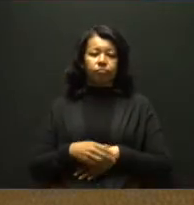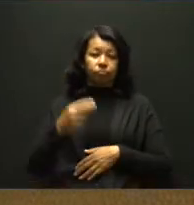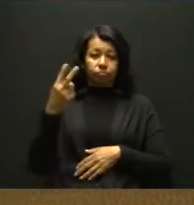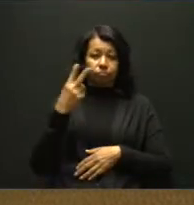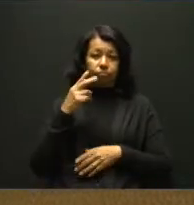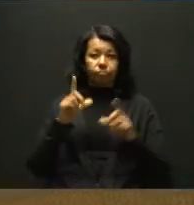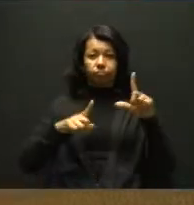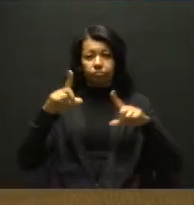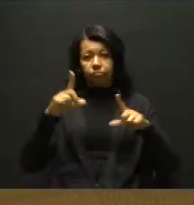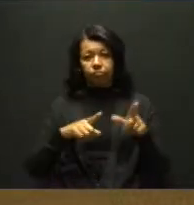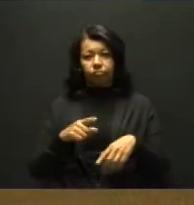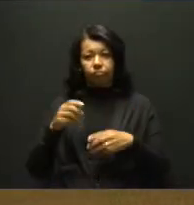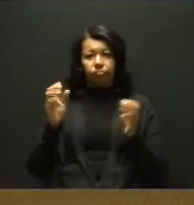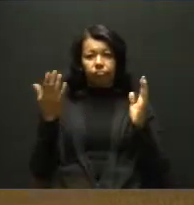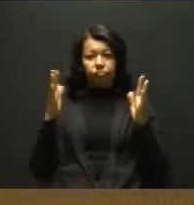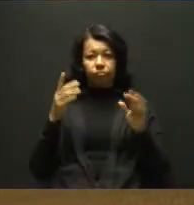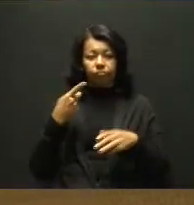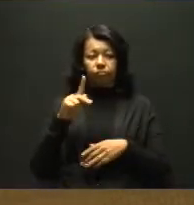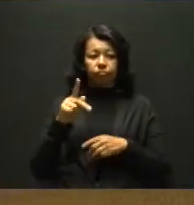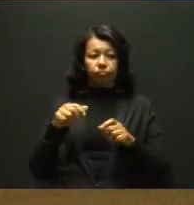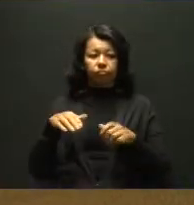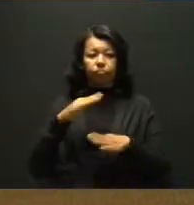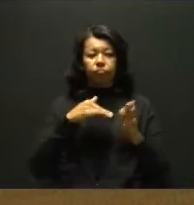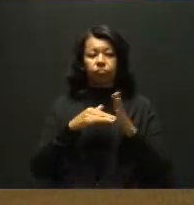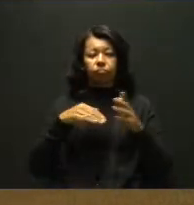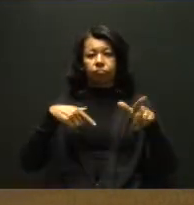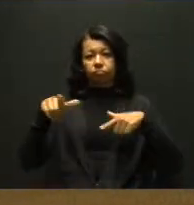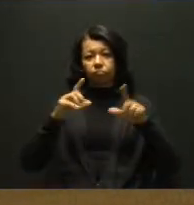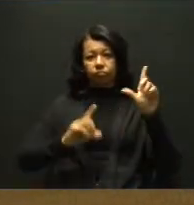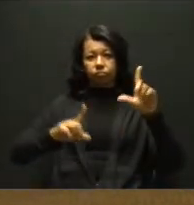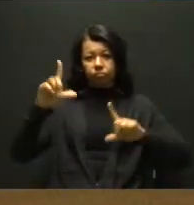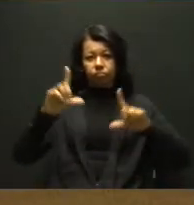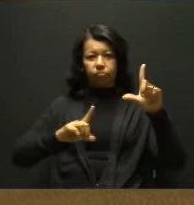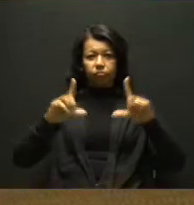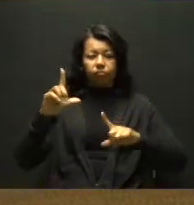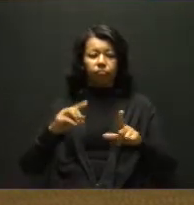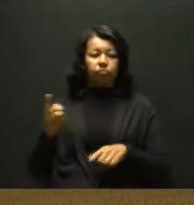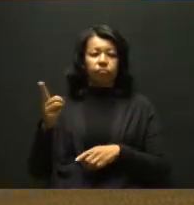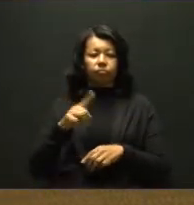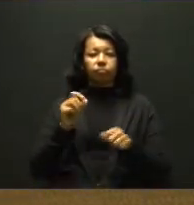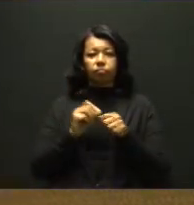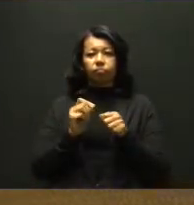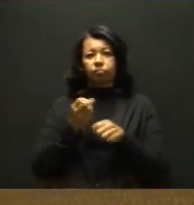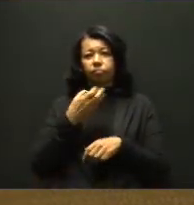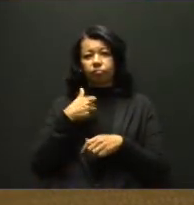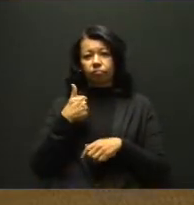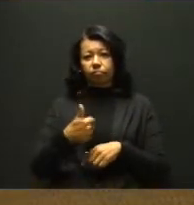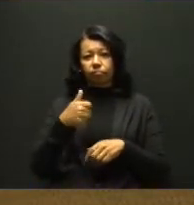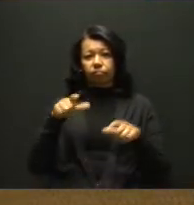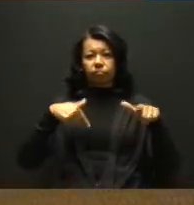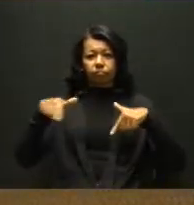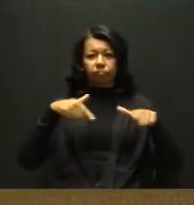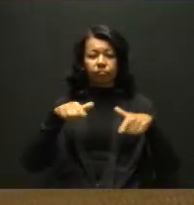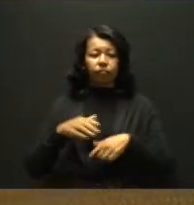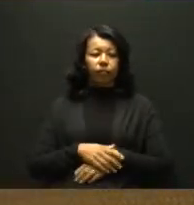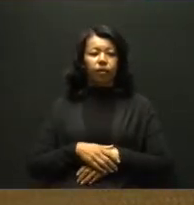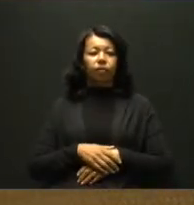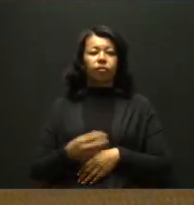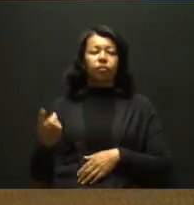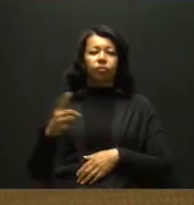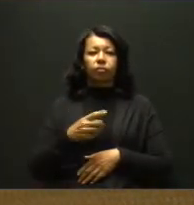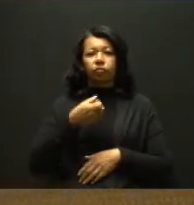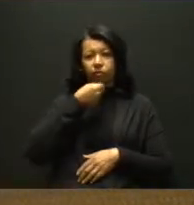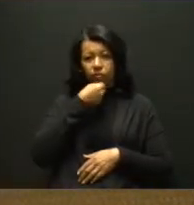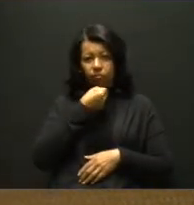têm os funcionários da câmara que vem desenvolvendo um bom trabalho nesse momento eu volto